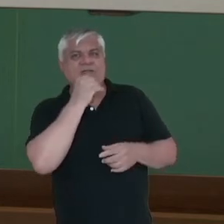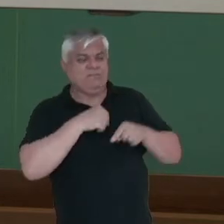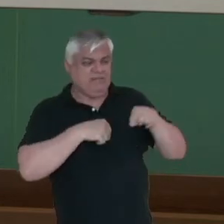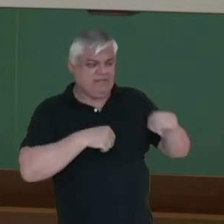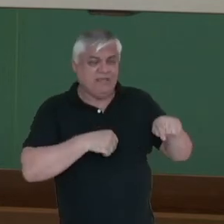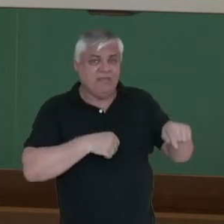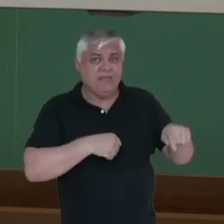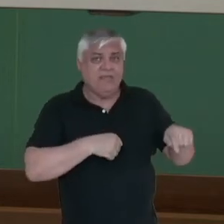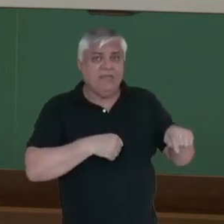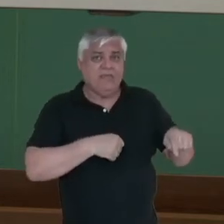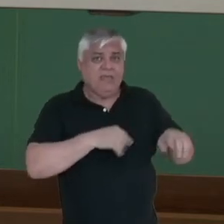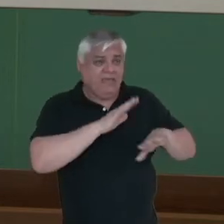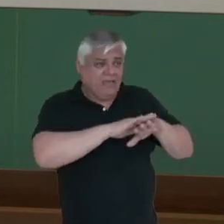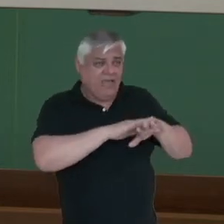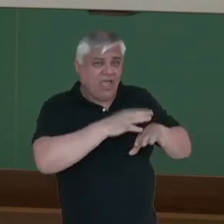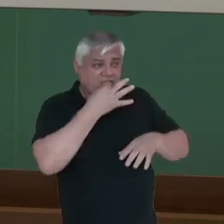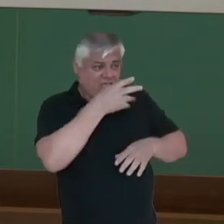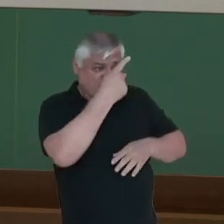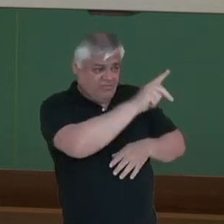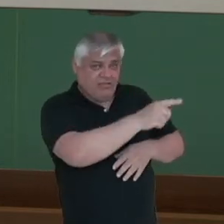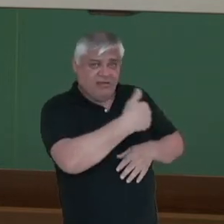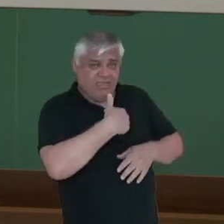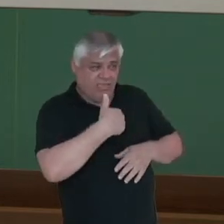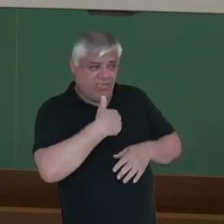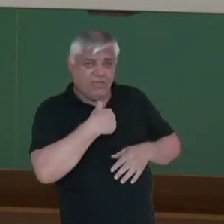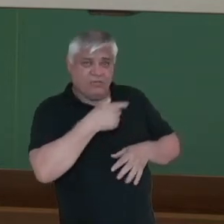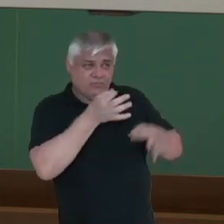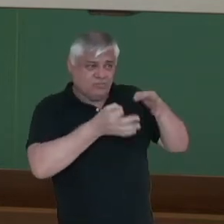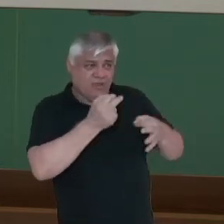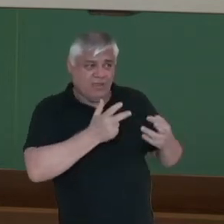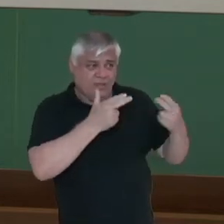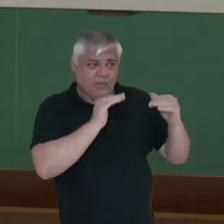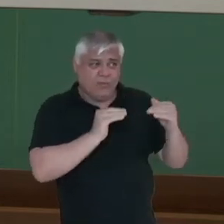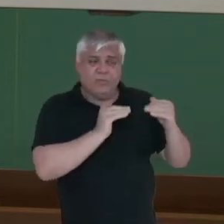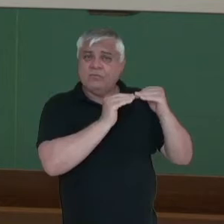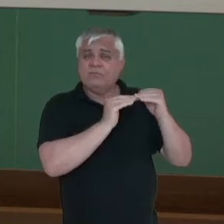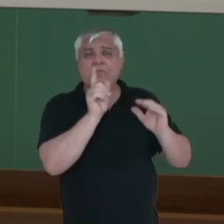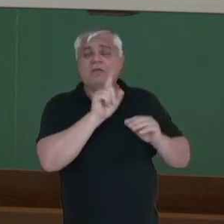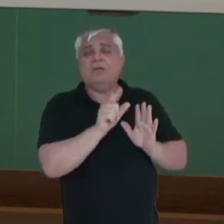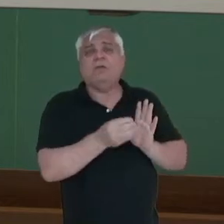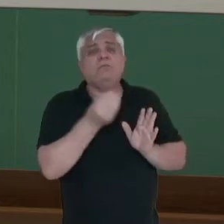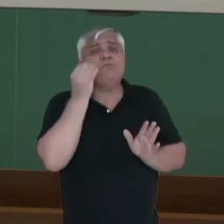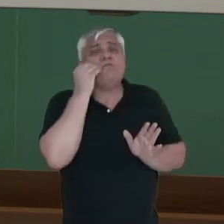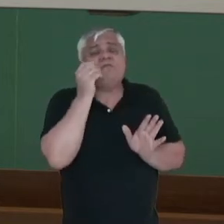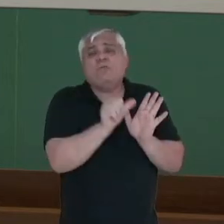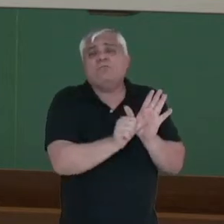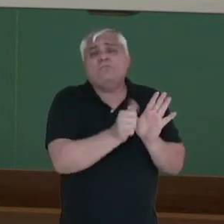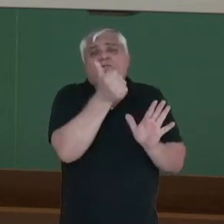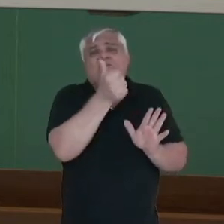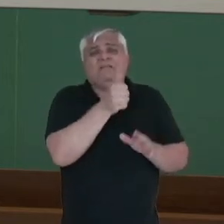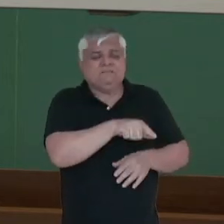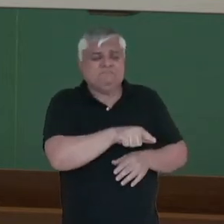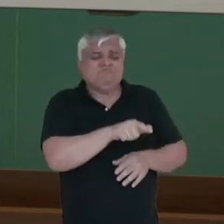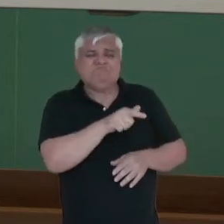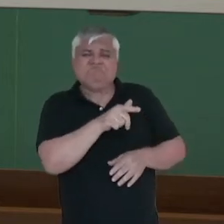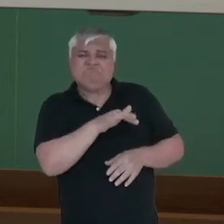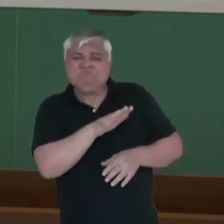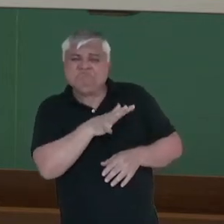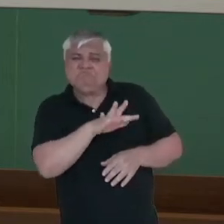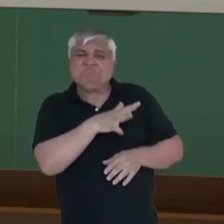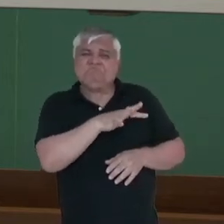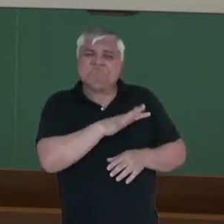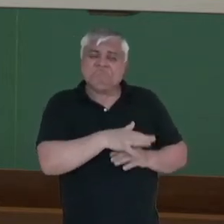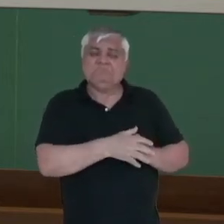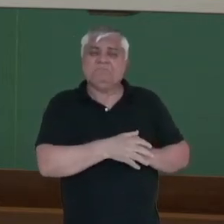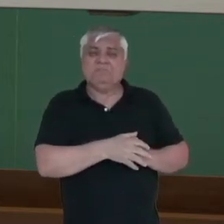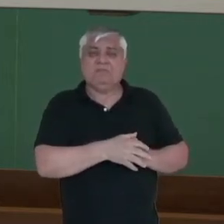experiência particular um juízo universal. Às vezes, eu provei uma vez na minha vida um prato com quiabo e já tinha a ideia de que